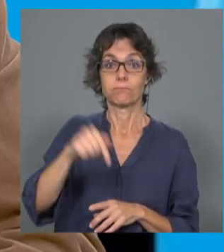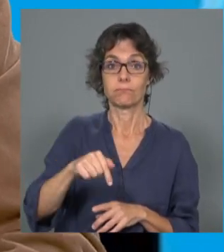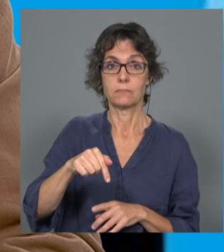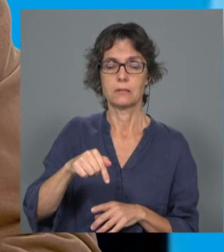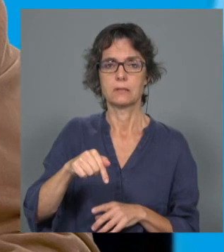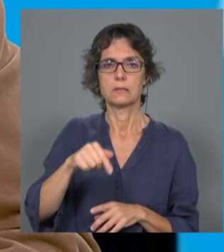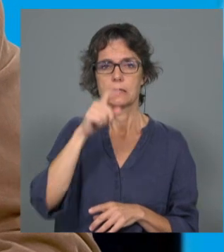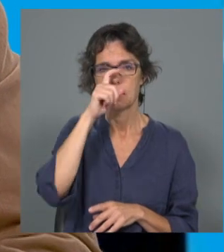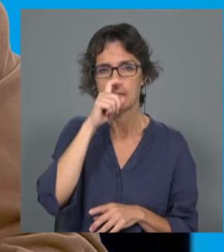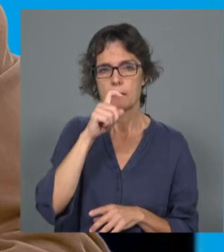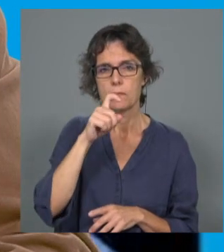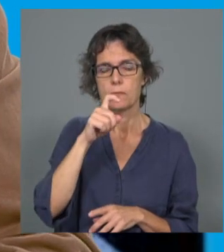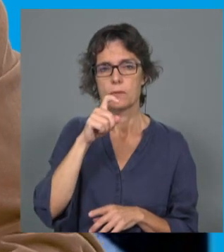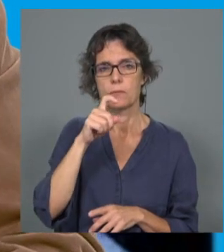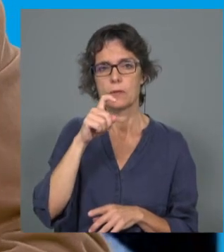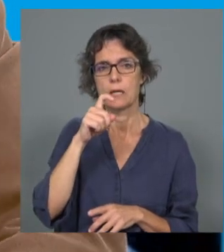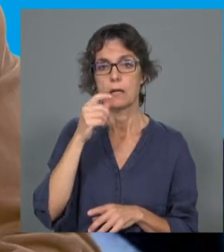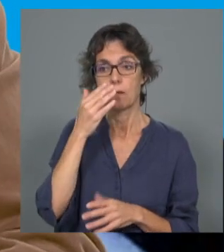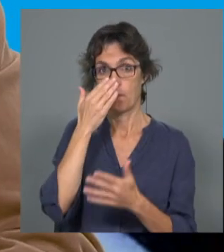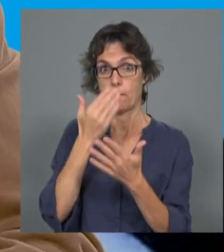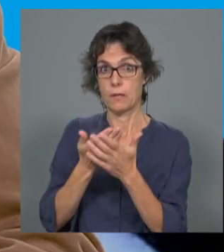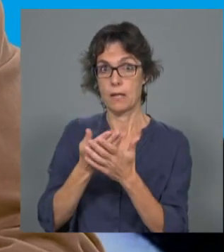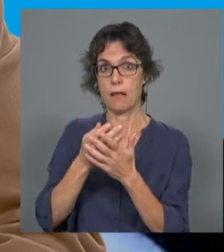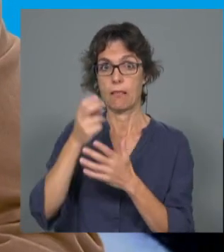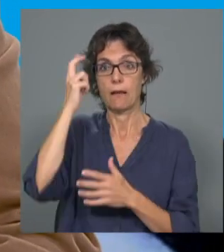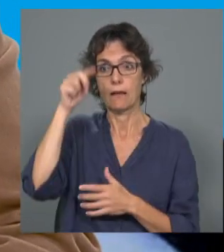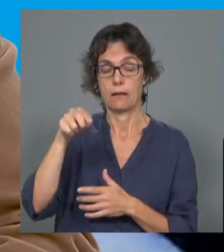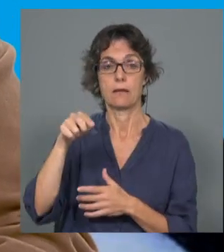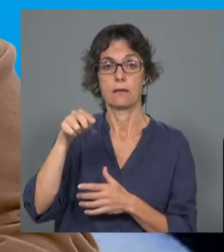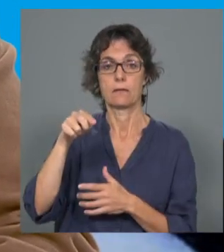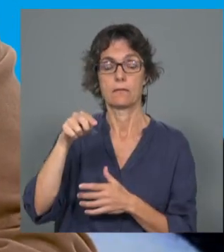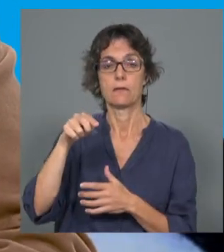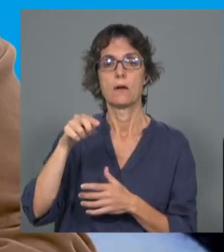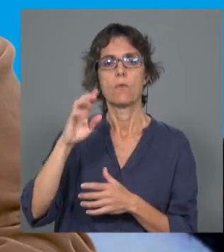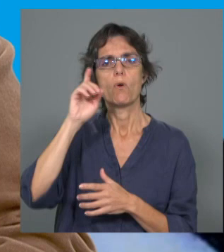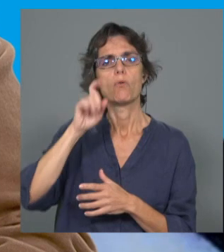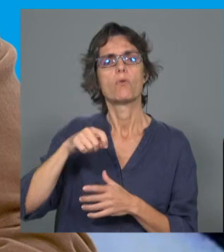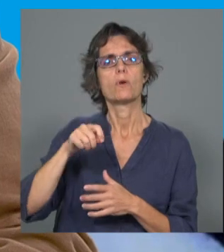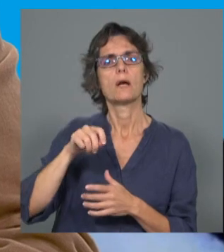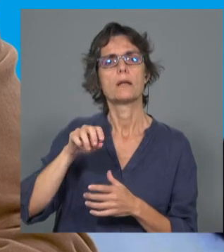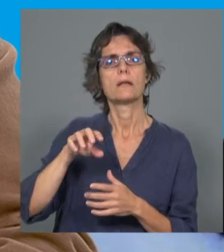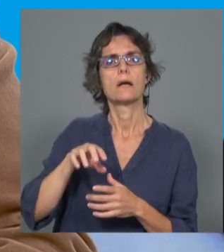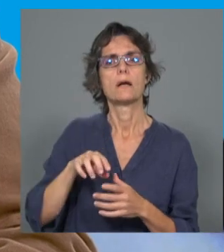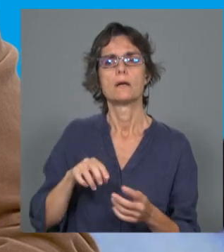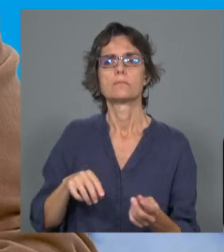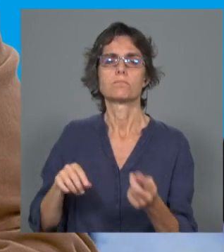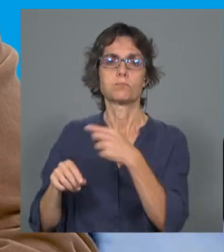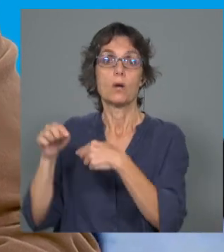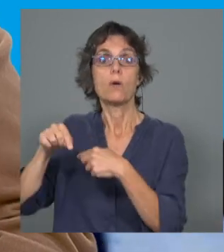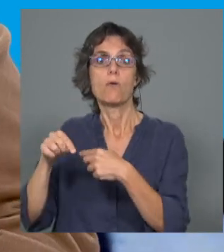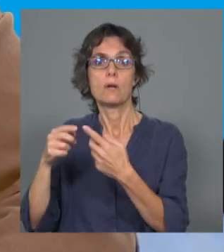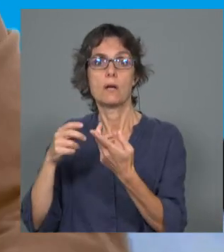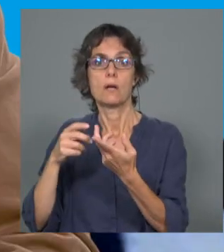da contraofensiva ucraniana de Kiev. E agora, nesta fase, estamos a constatar o sucesso da contraofensiva